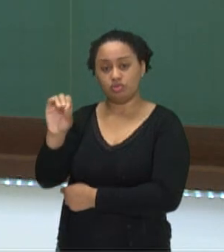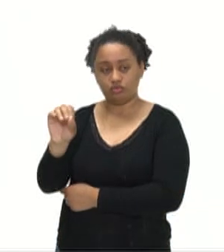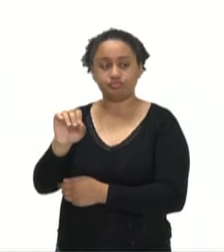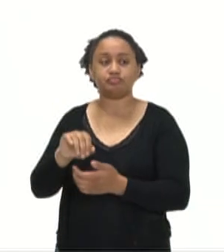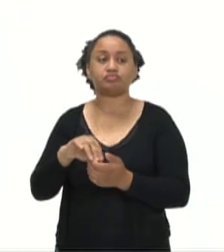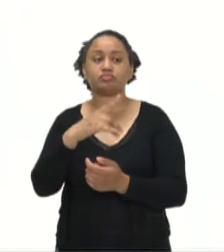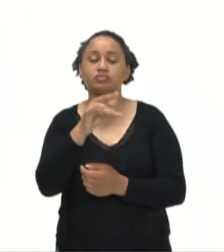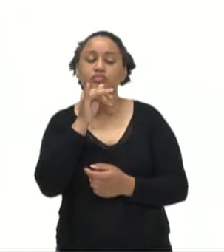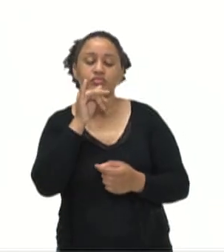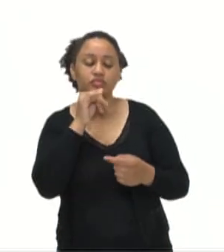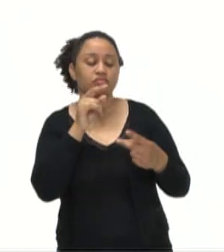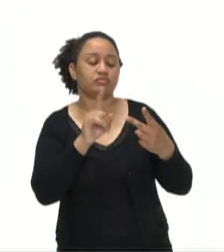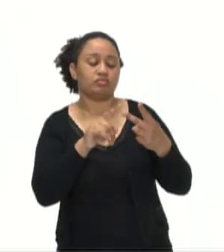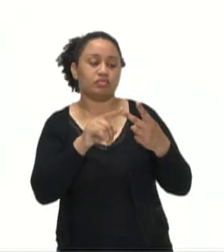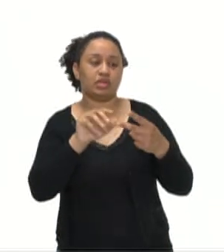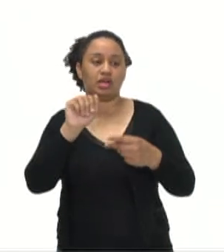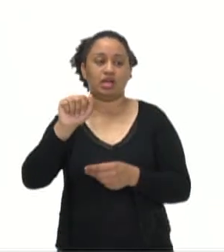o